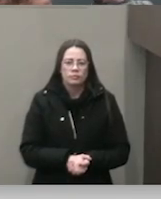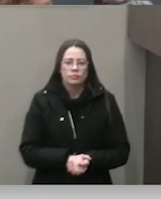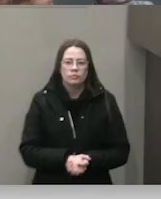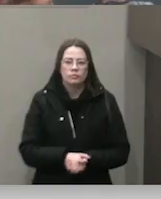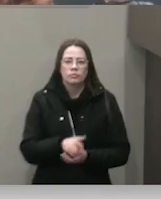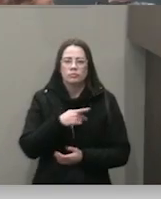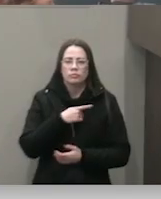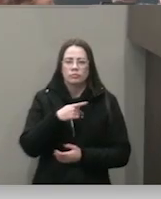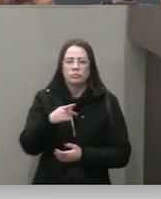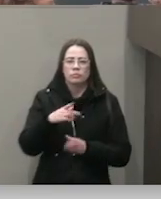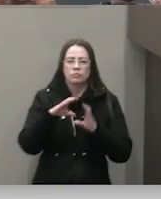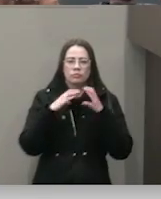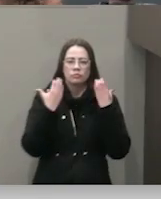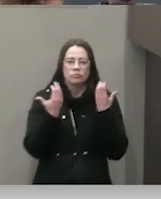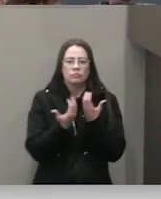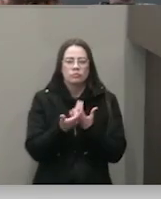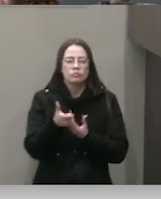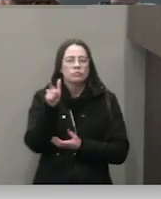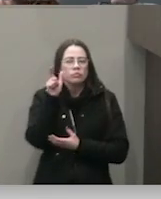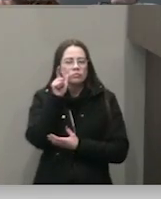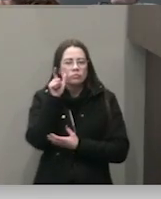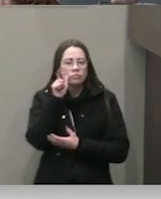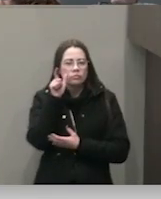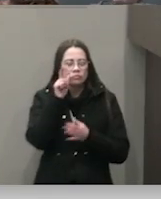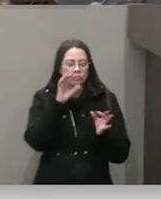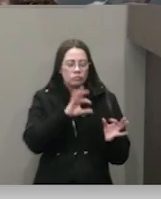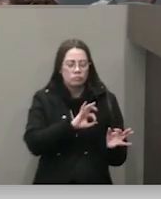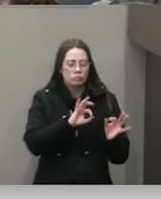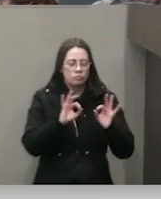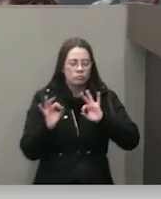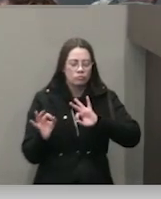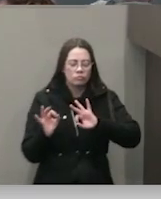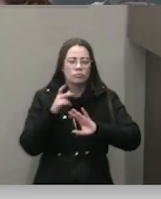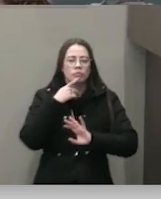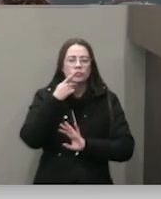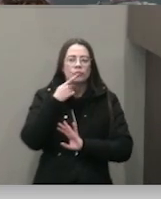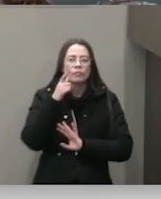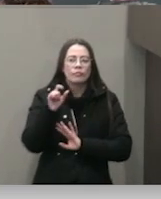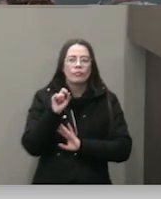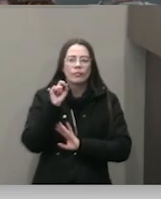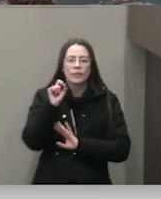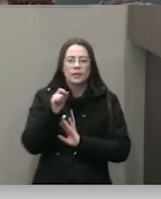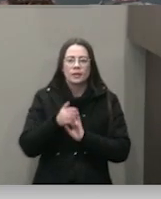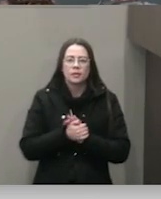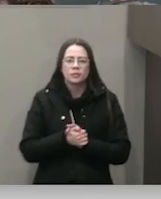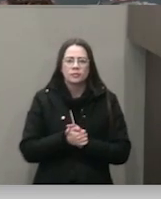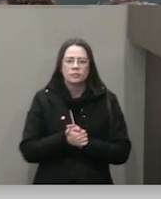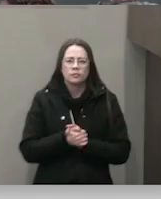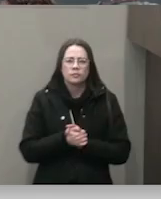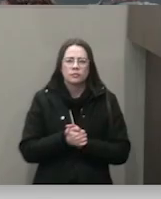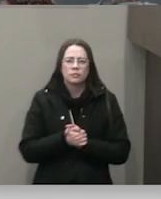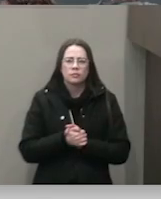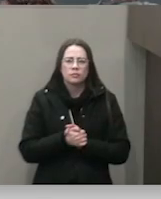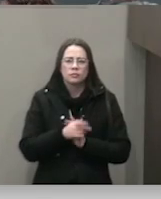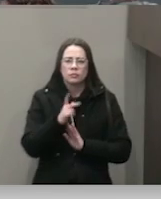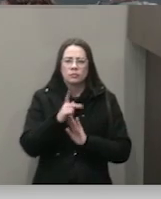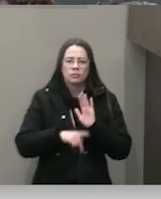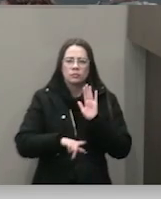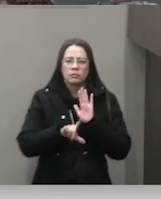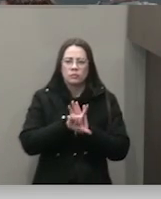Senhor presidente, comunidade que nos assiste, nossa fala é conjunta com o vereador Cícero do projeto de